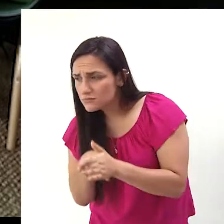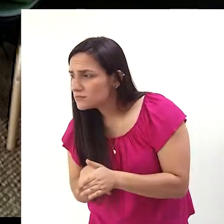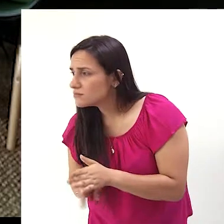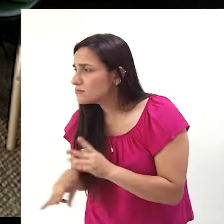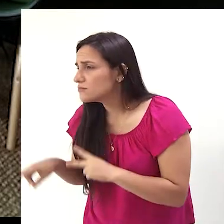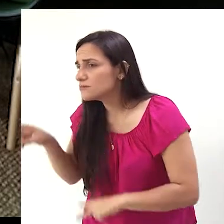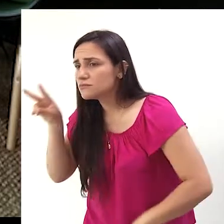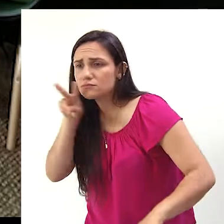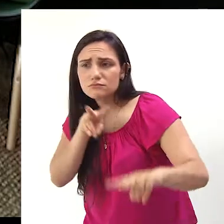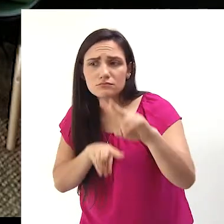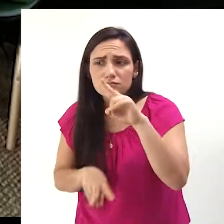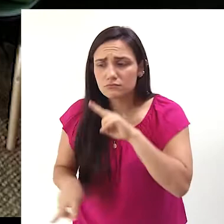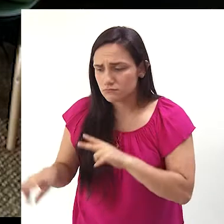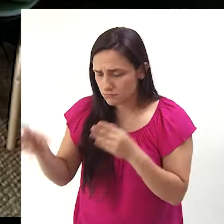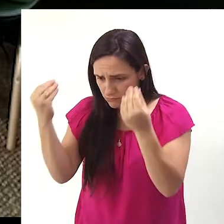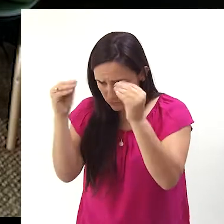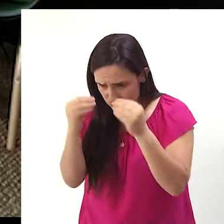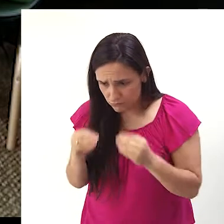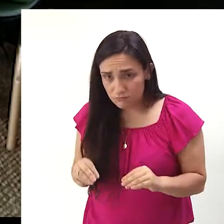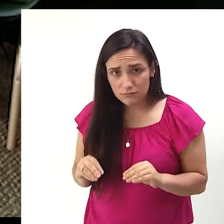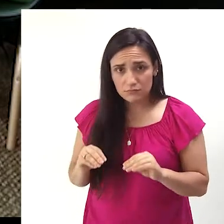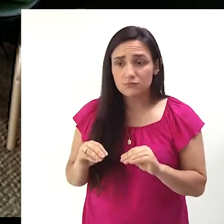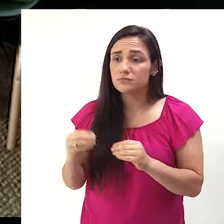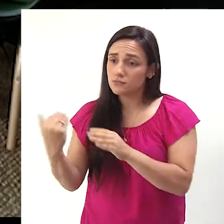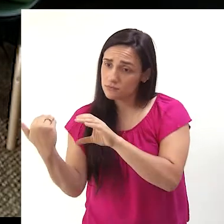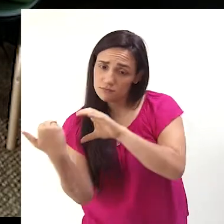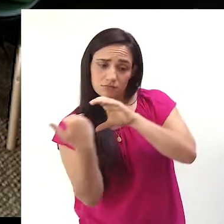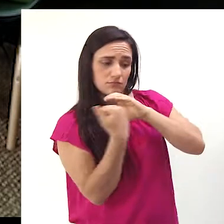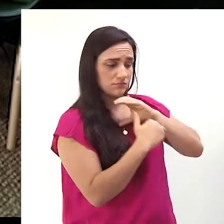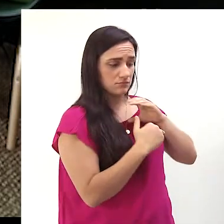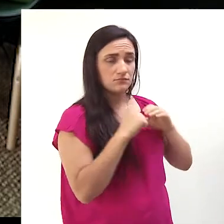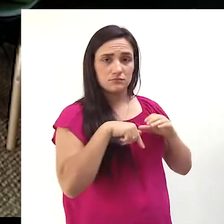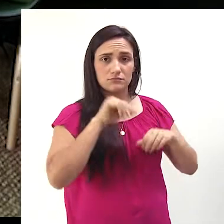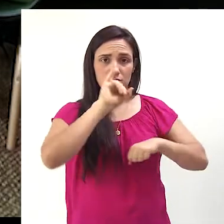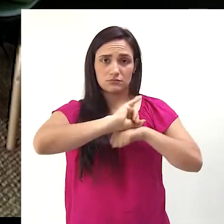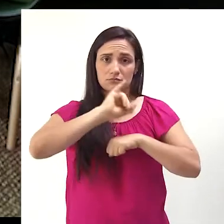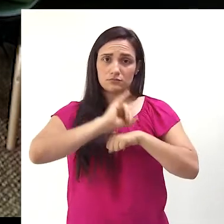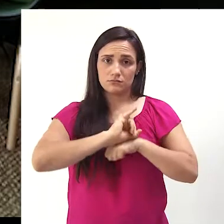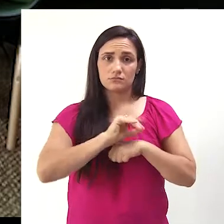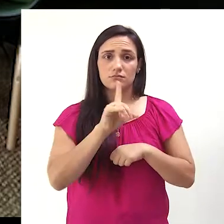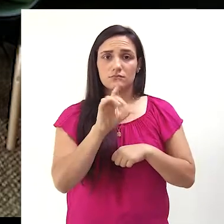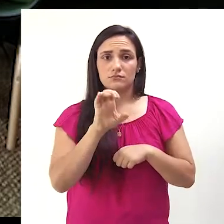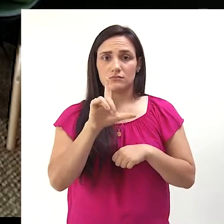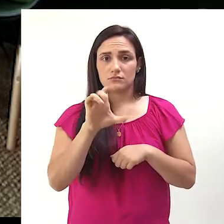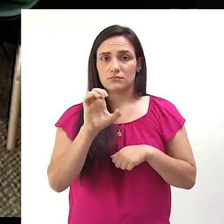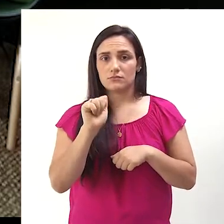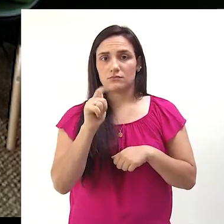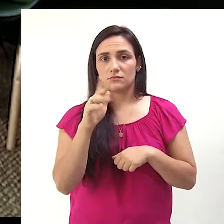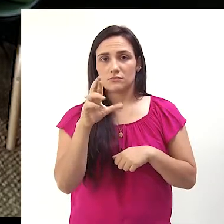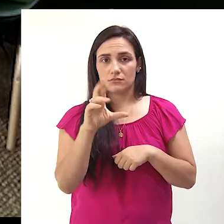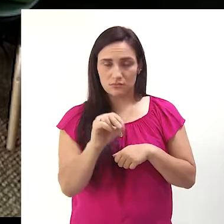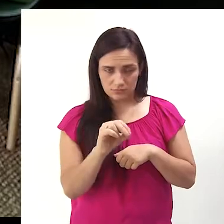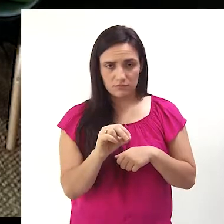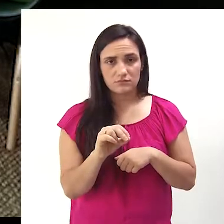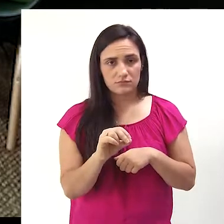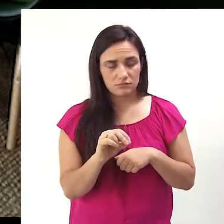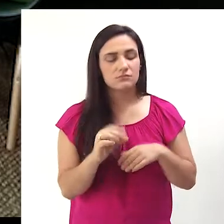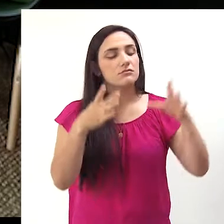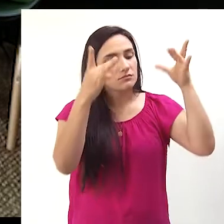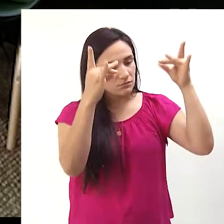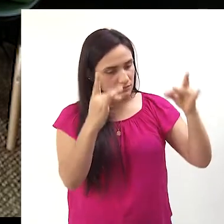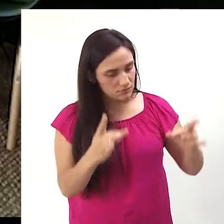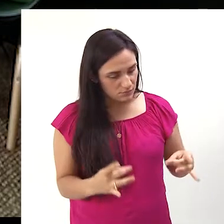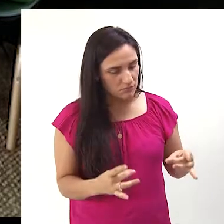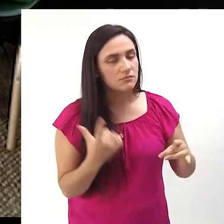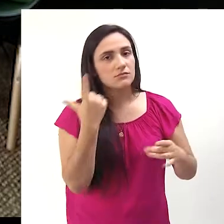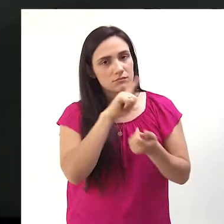que eles façam os primeiros levantamentos, até que a equipe da Deleagro possa assumir a investigação. E o contrário também, por vezes, como